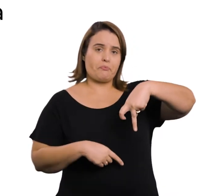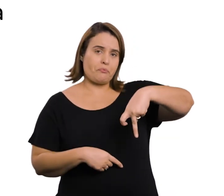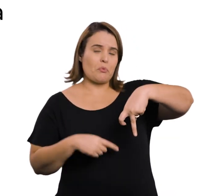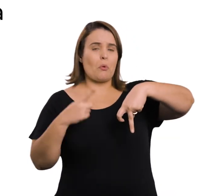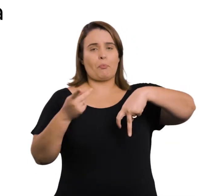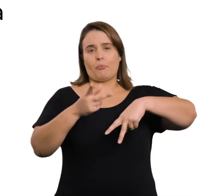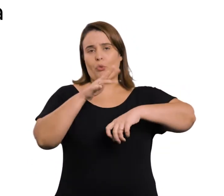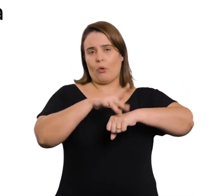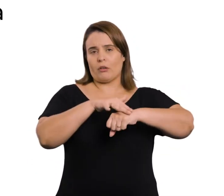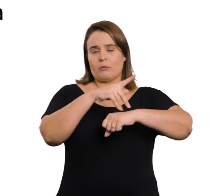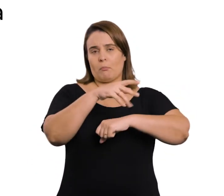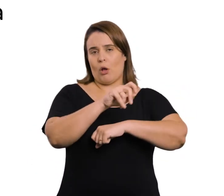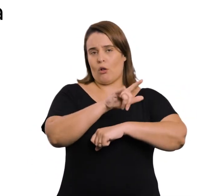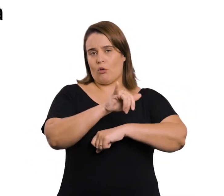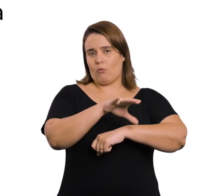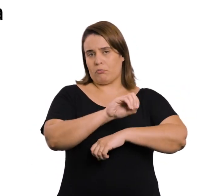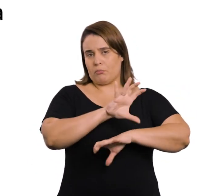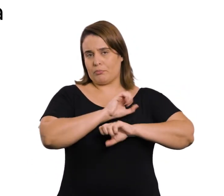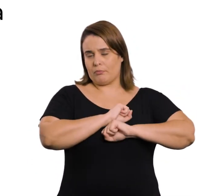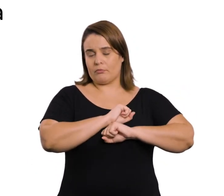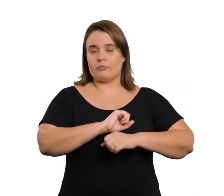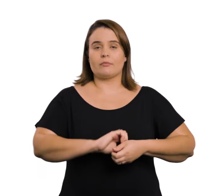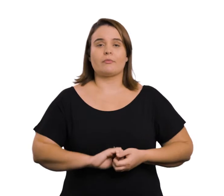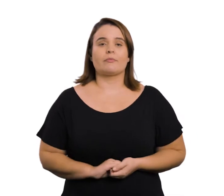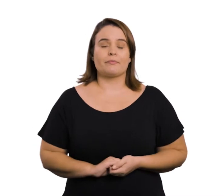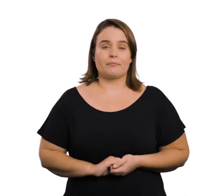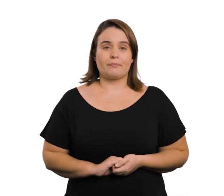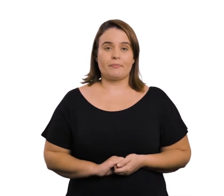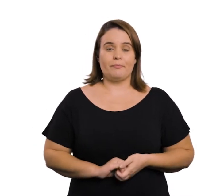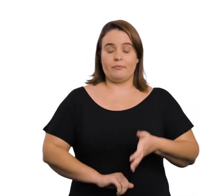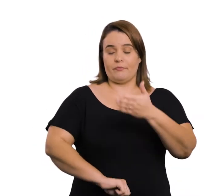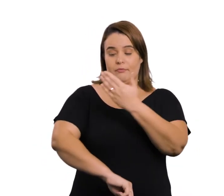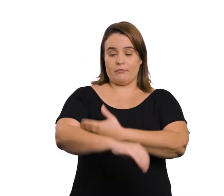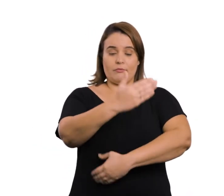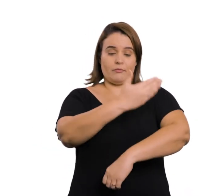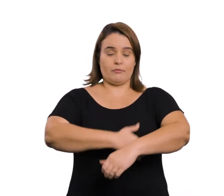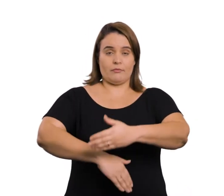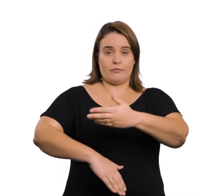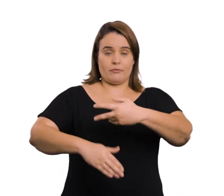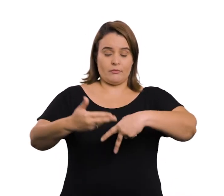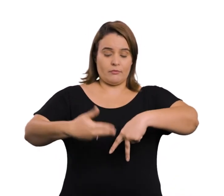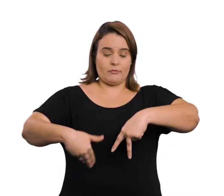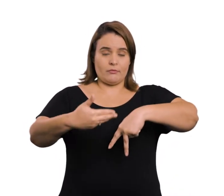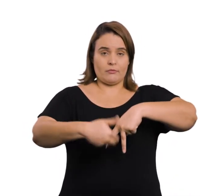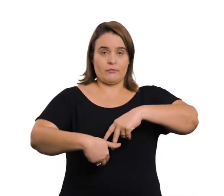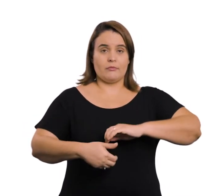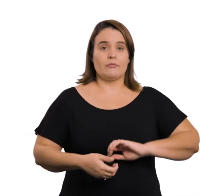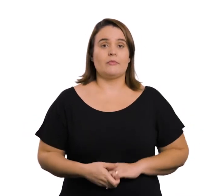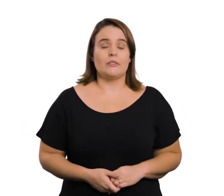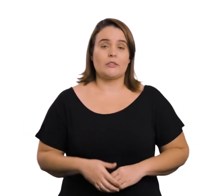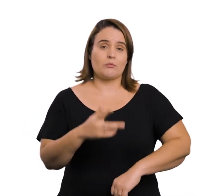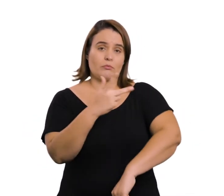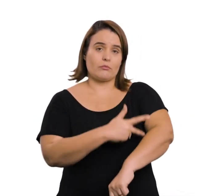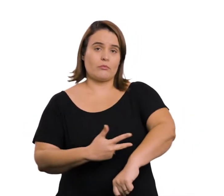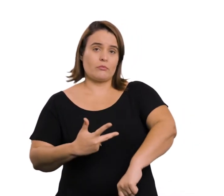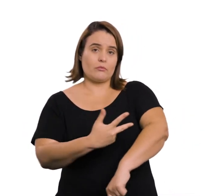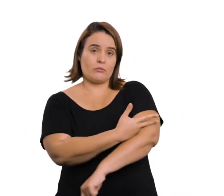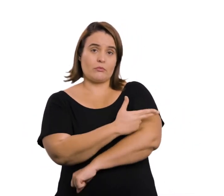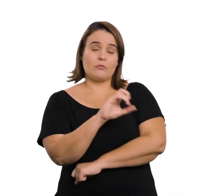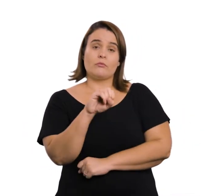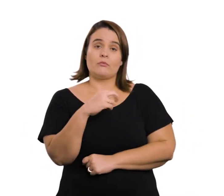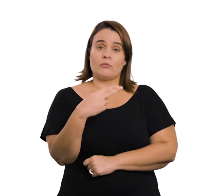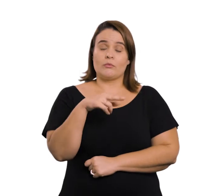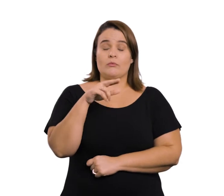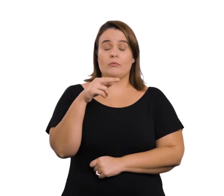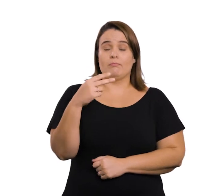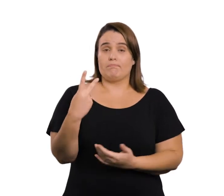direita atrofiada por consequência de poliomielite. Amputação. Remoção de uma extremidade do corpo